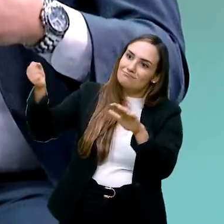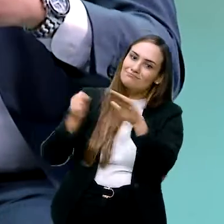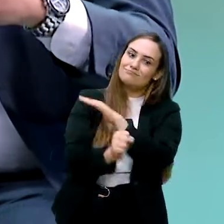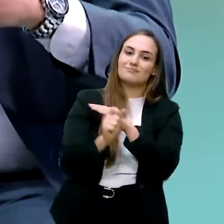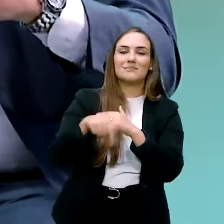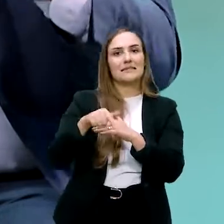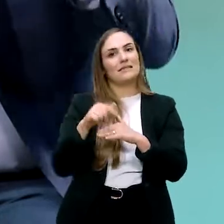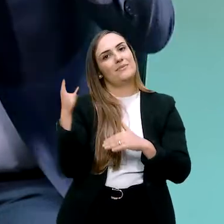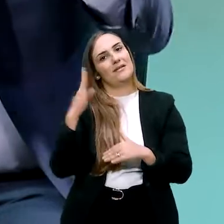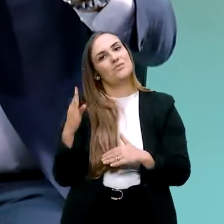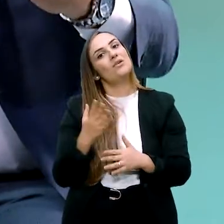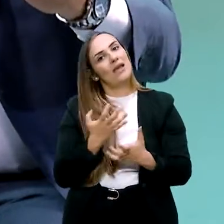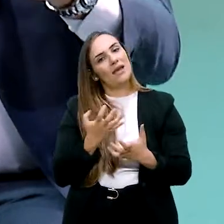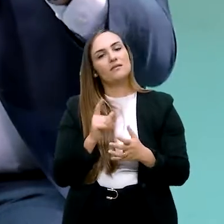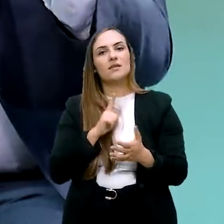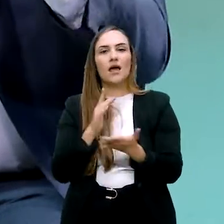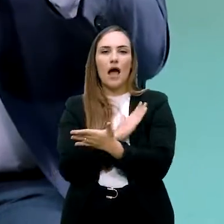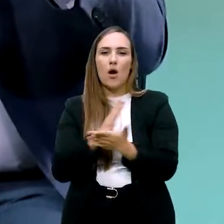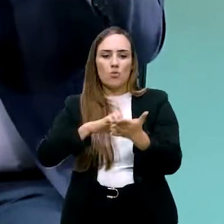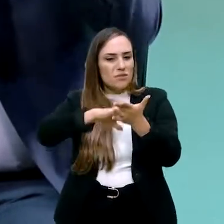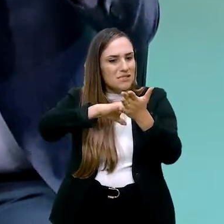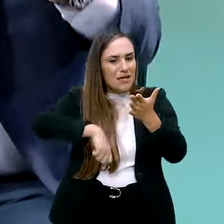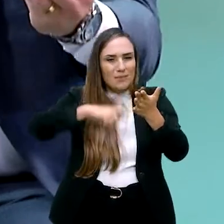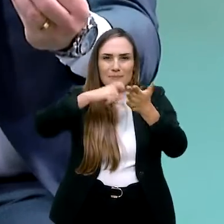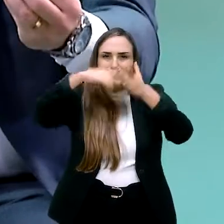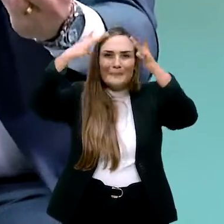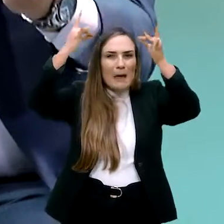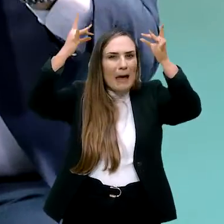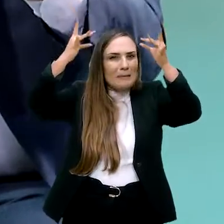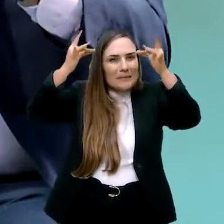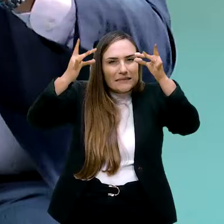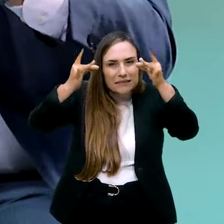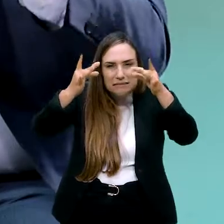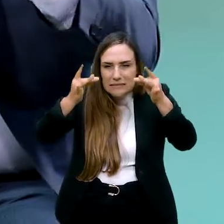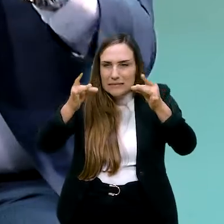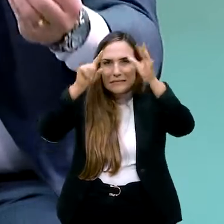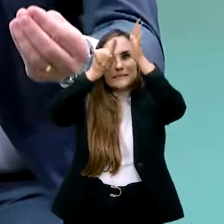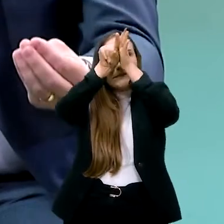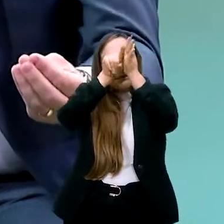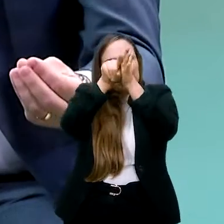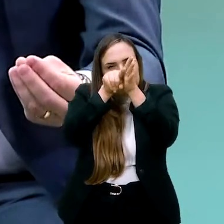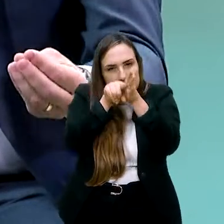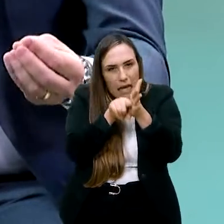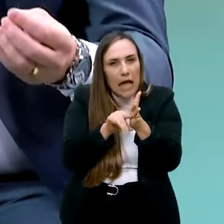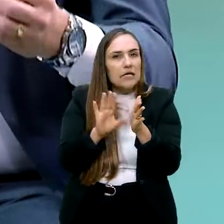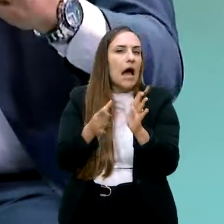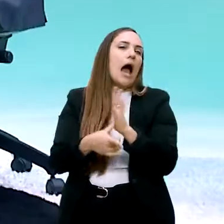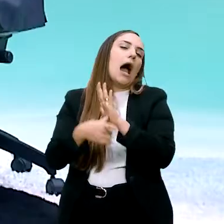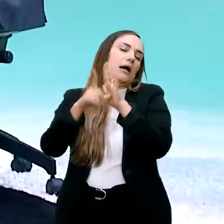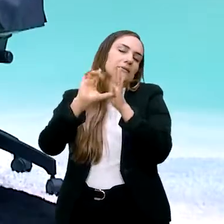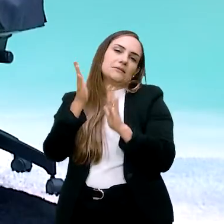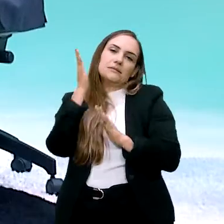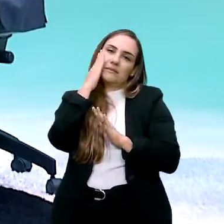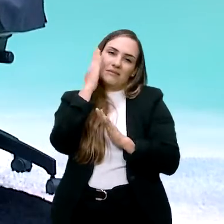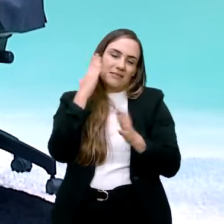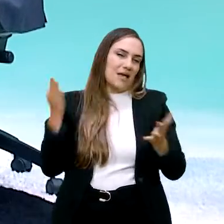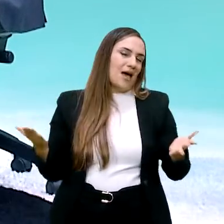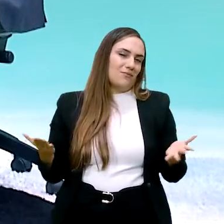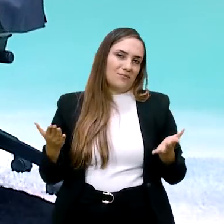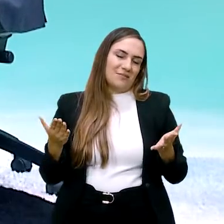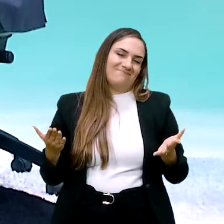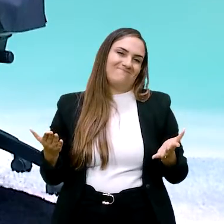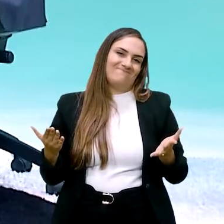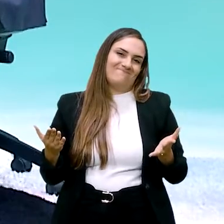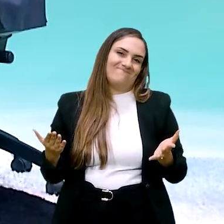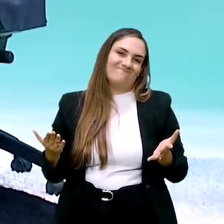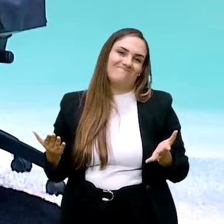Nós temos exames cada vez mais precisos para diagnósticos precoces que são analisados